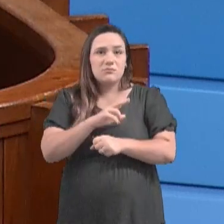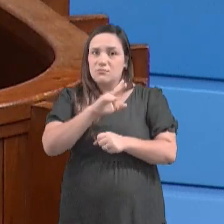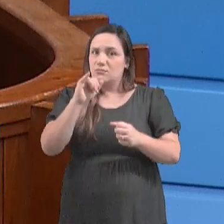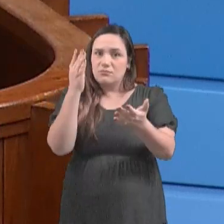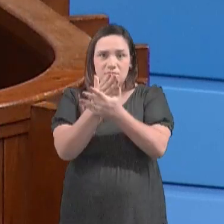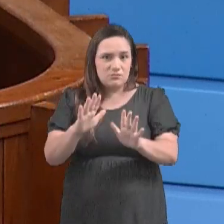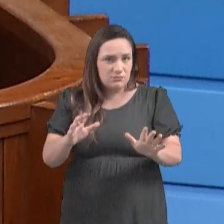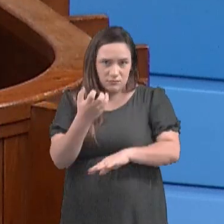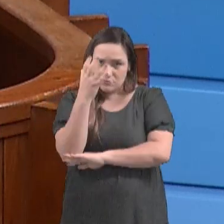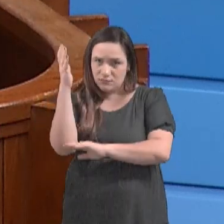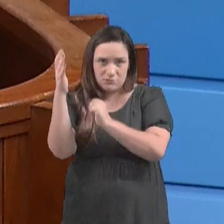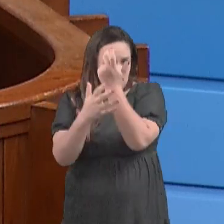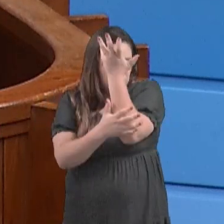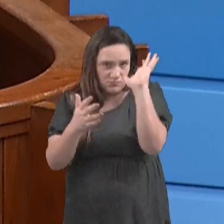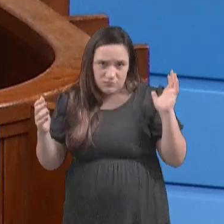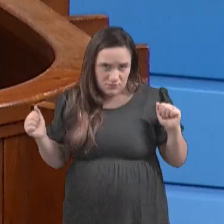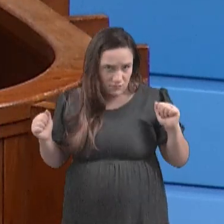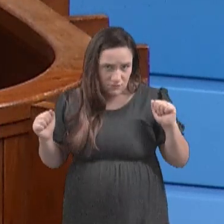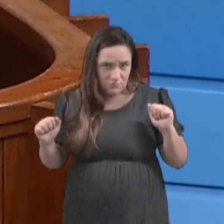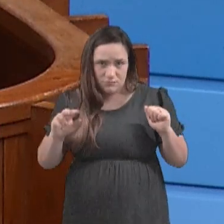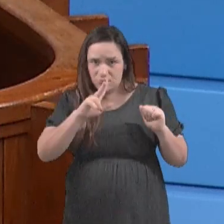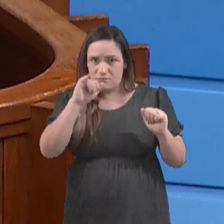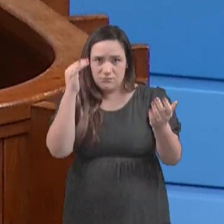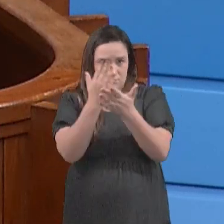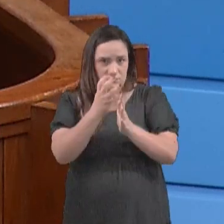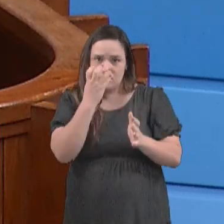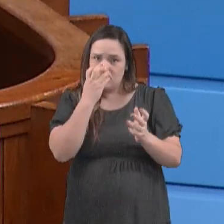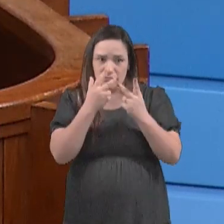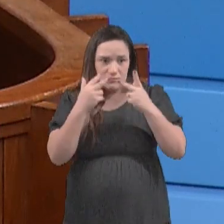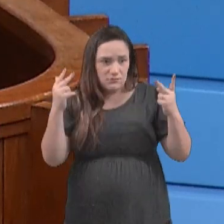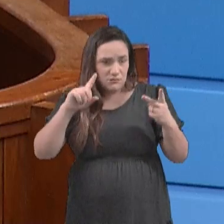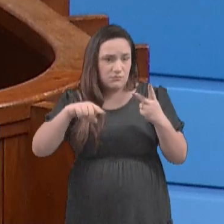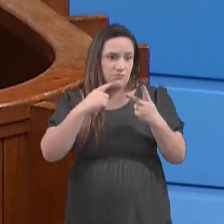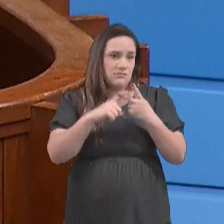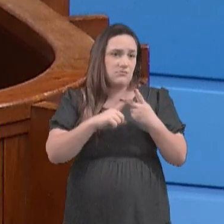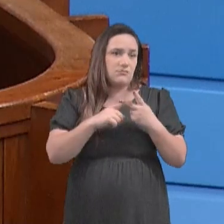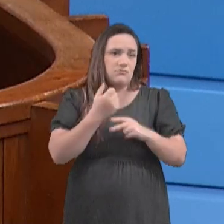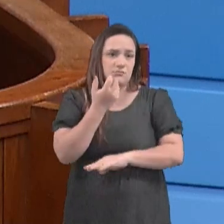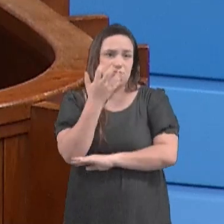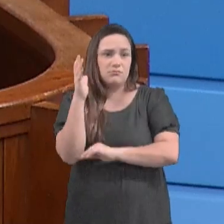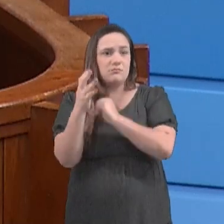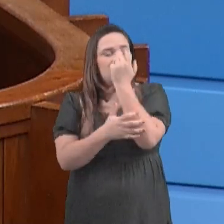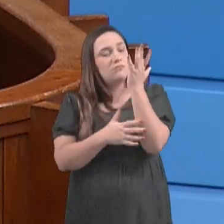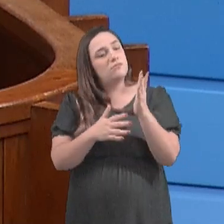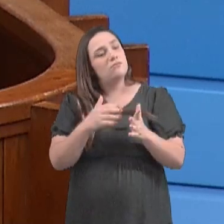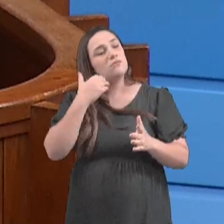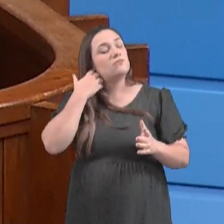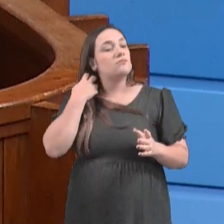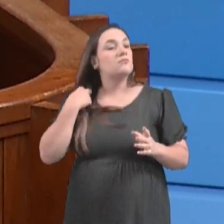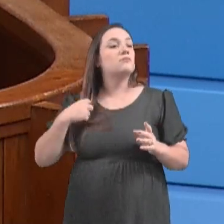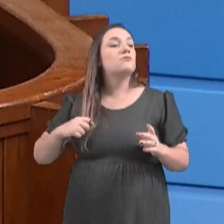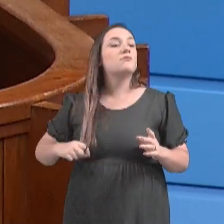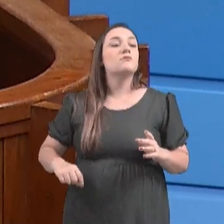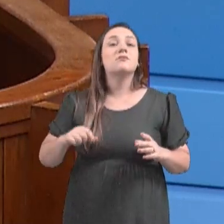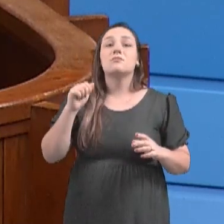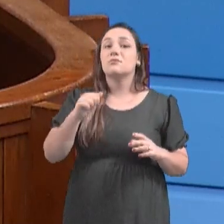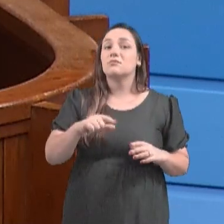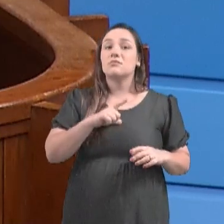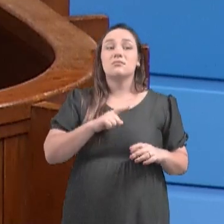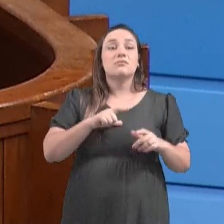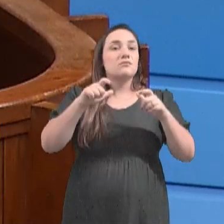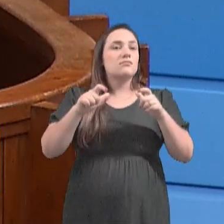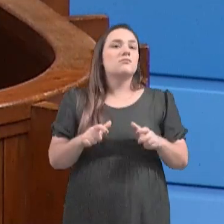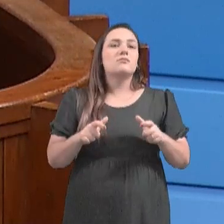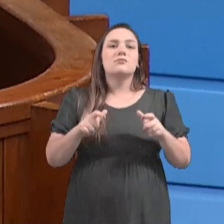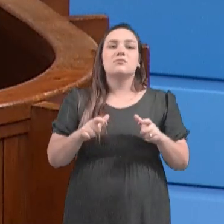acabar. Primeiro acabar a fauna, a flora. Nós temos aqui uma reserva que é um